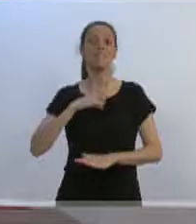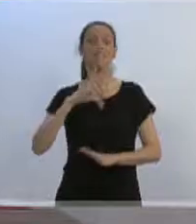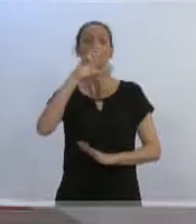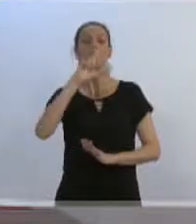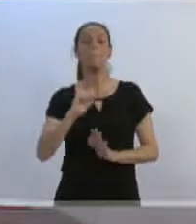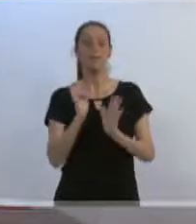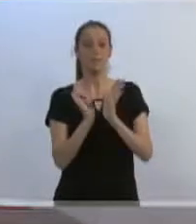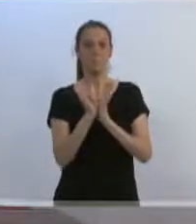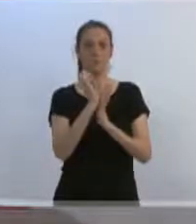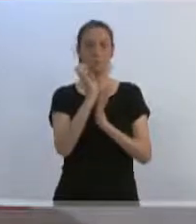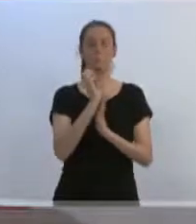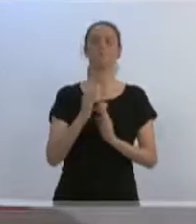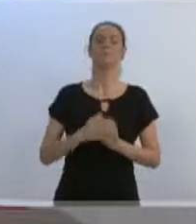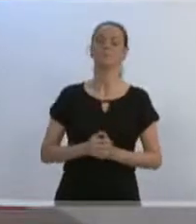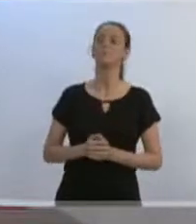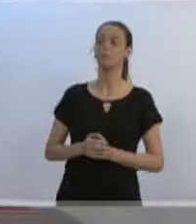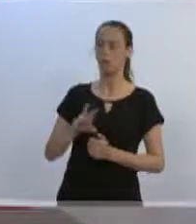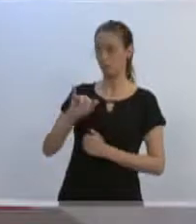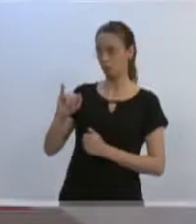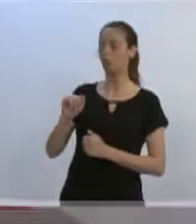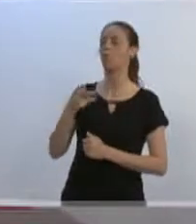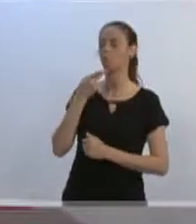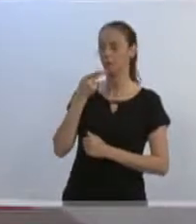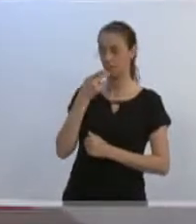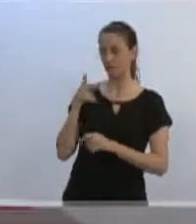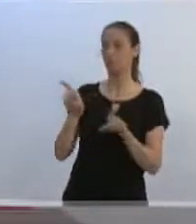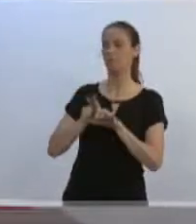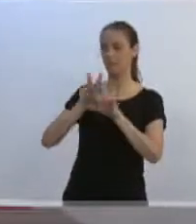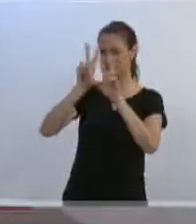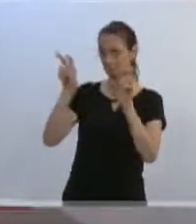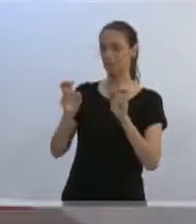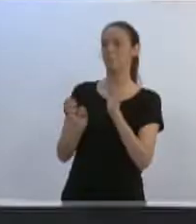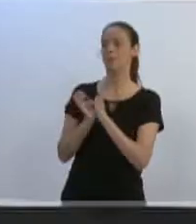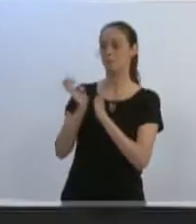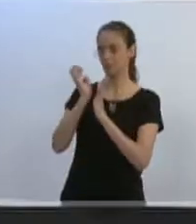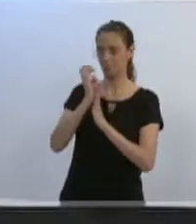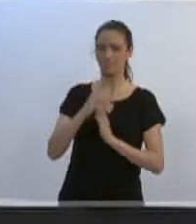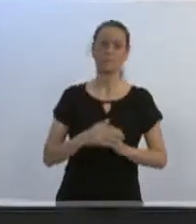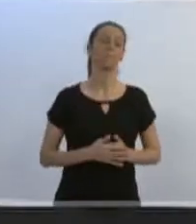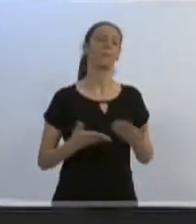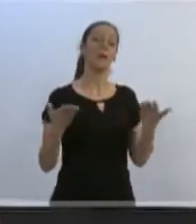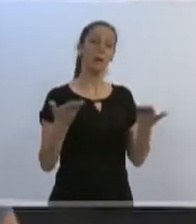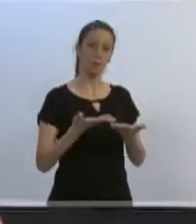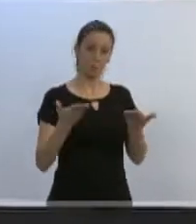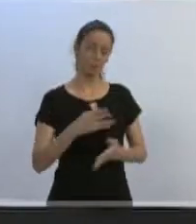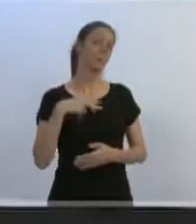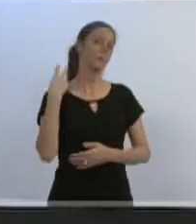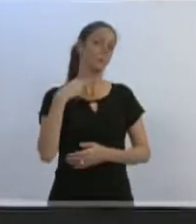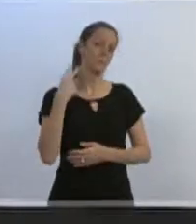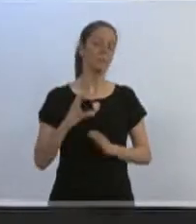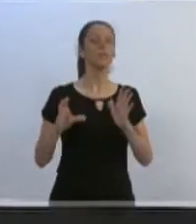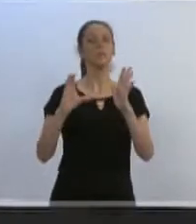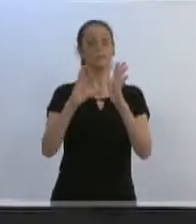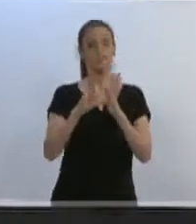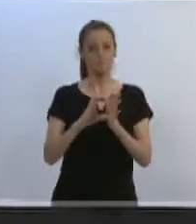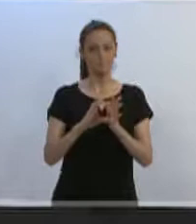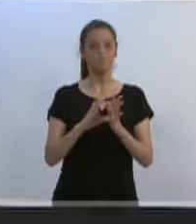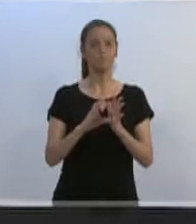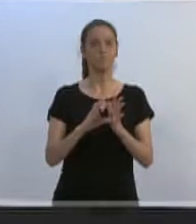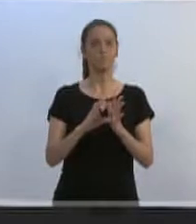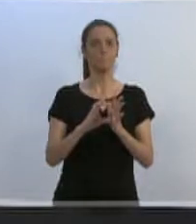meu vereador pode ter certeza você só dá para ver com a concessão do morador veremos agora o vereador alexandre